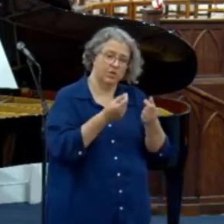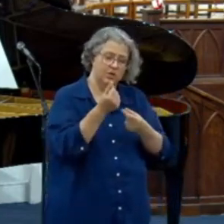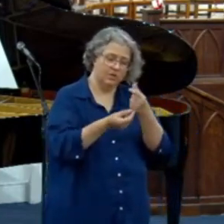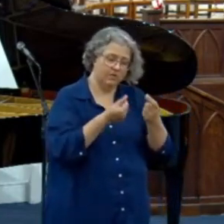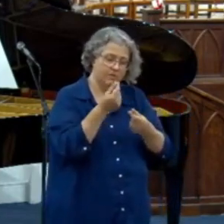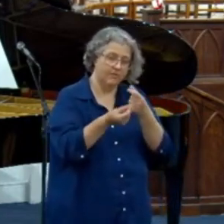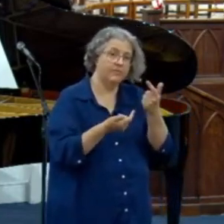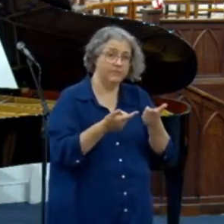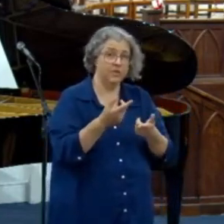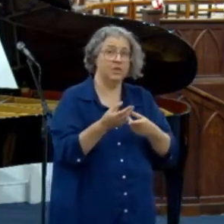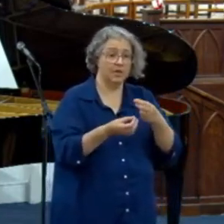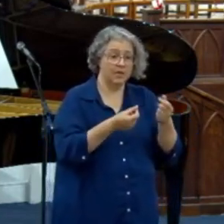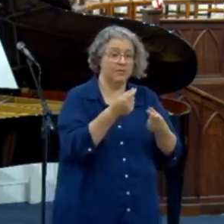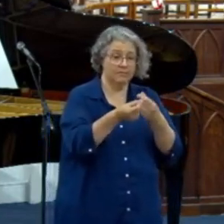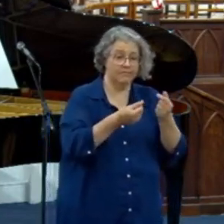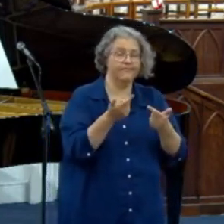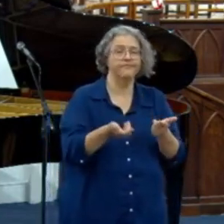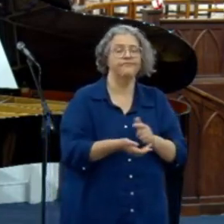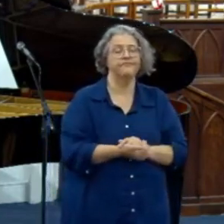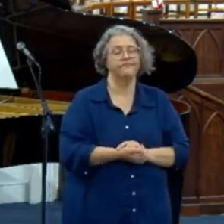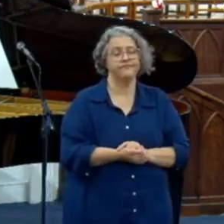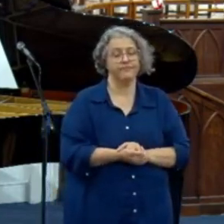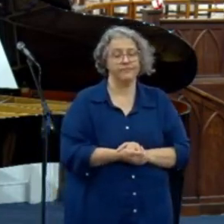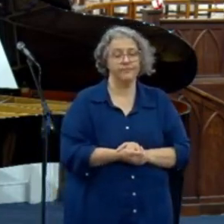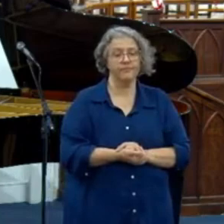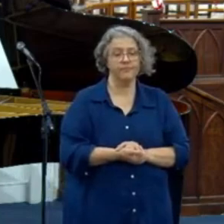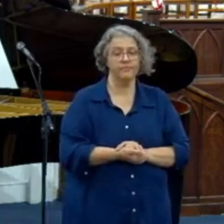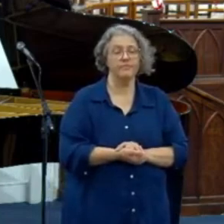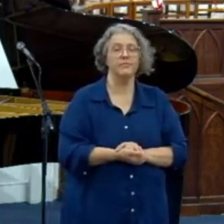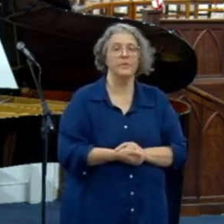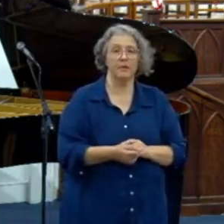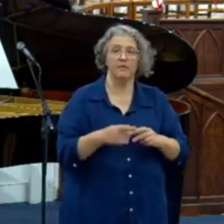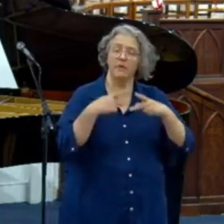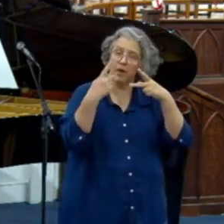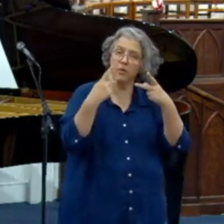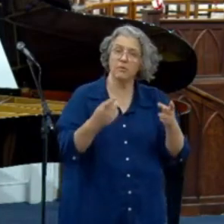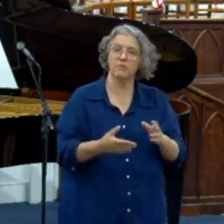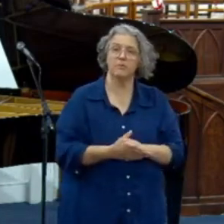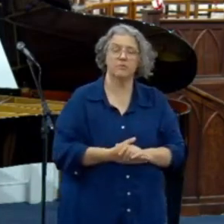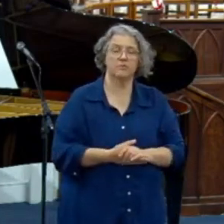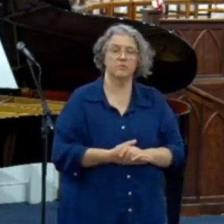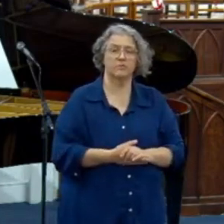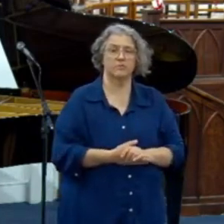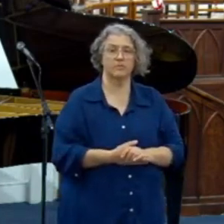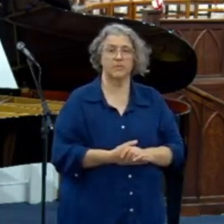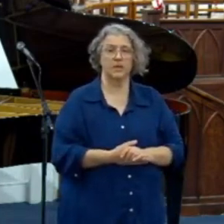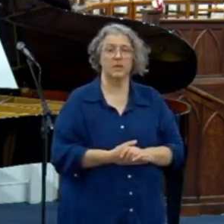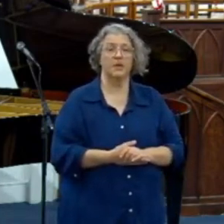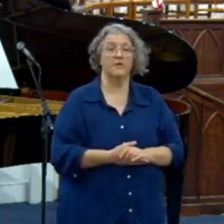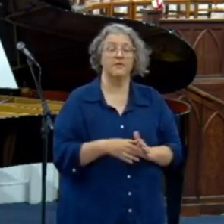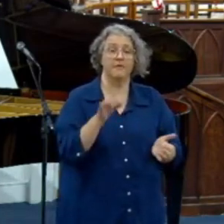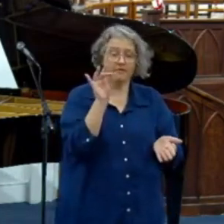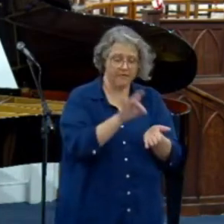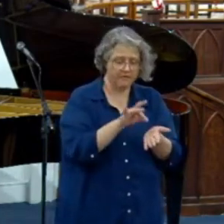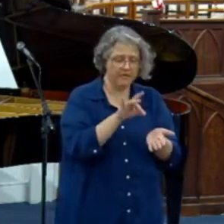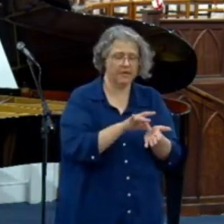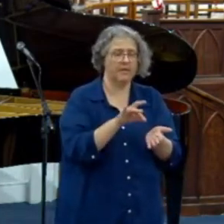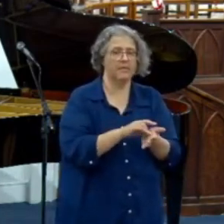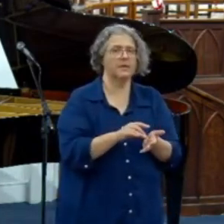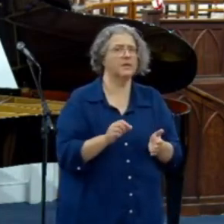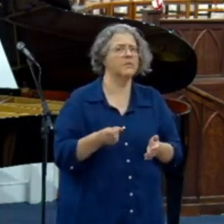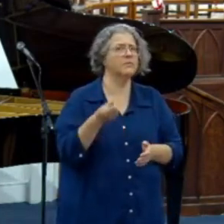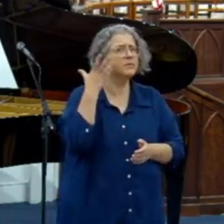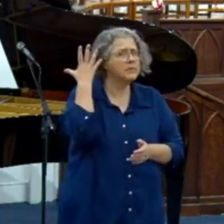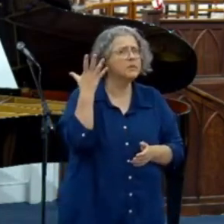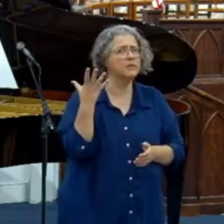exemplo, mas está escrito, ele disse isso mesmo, isso verdadeiramente